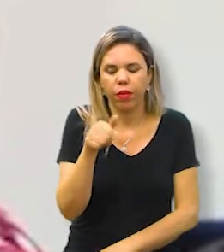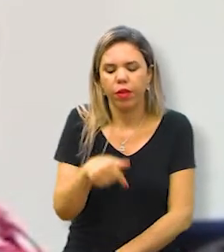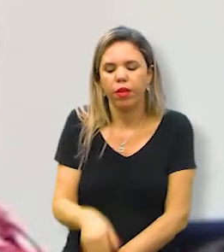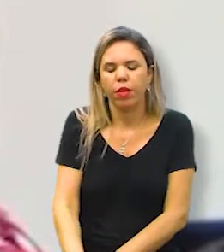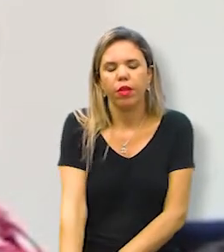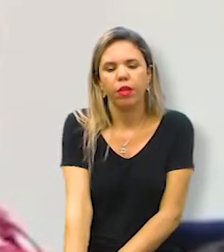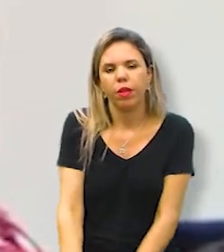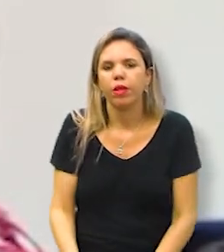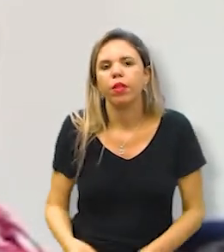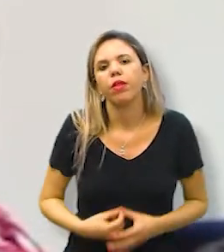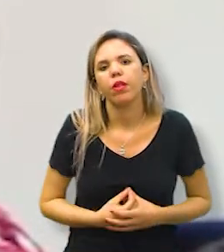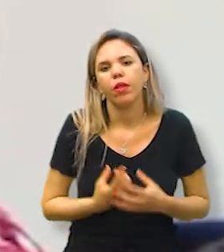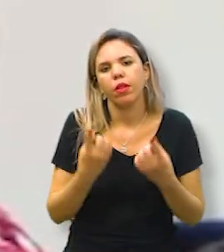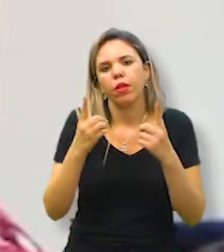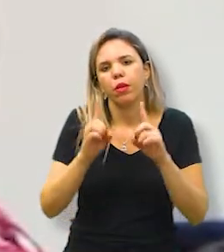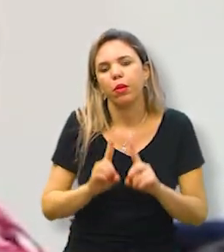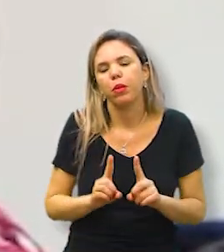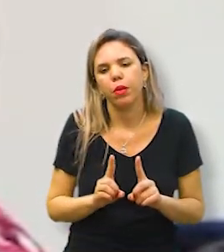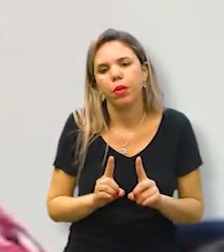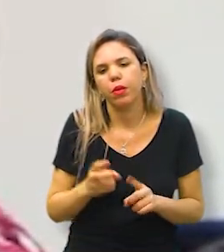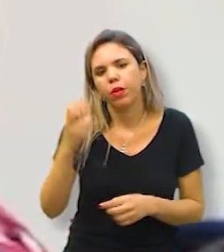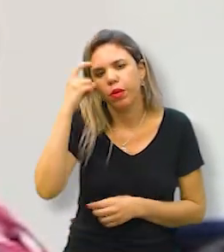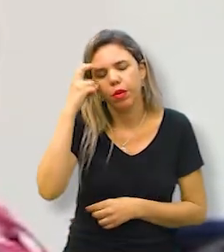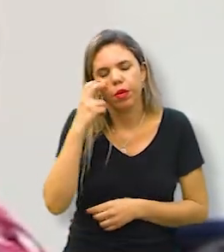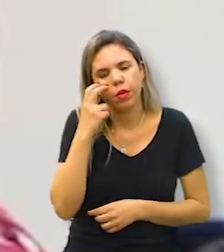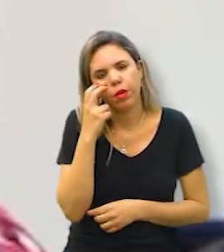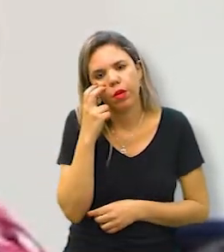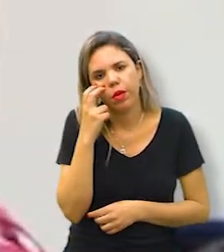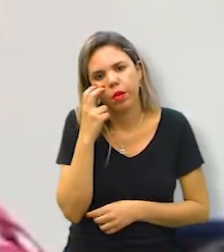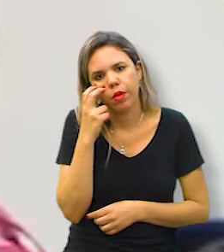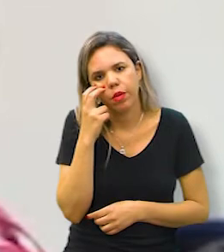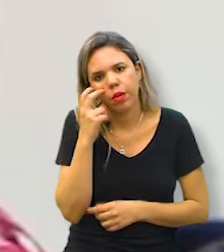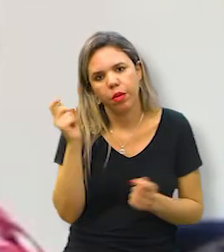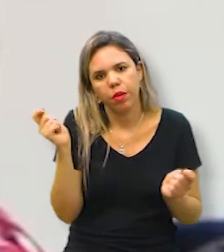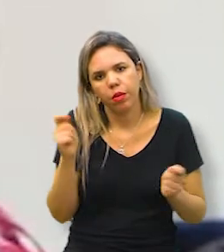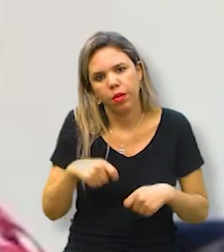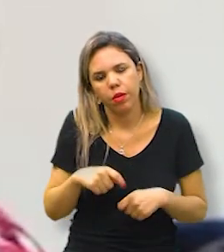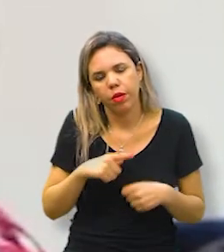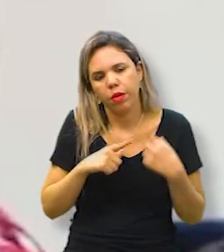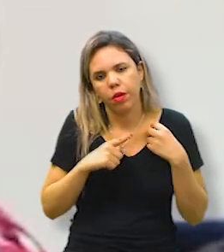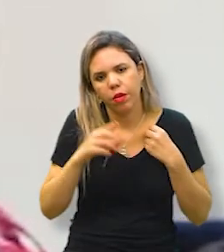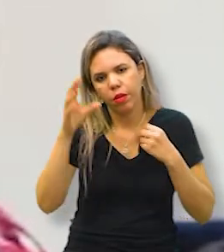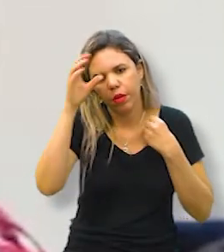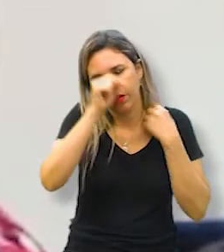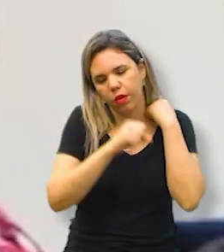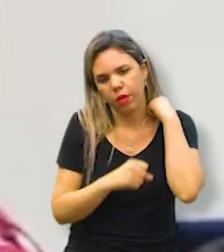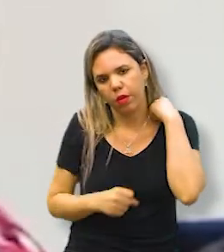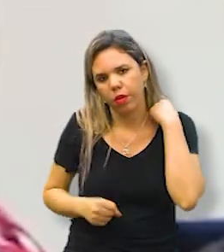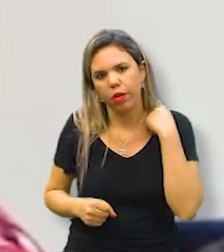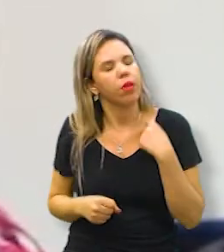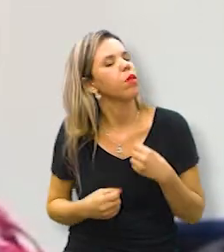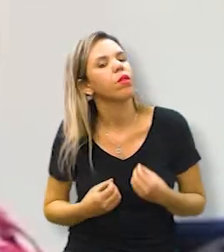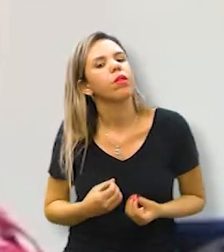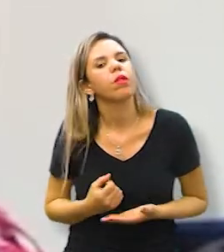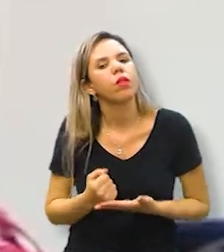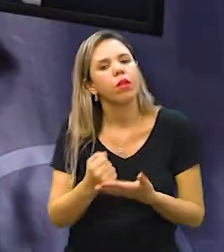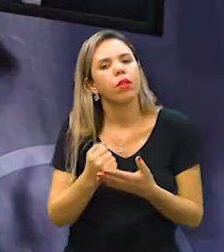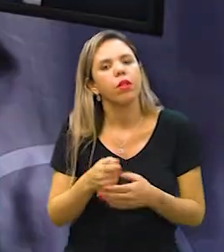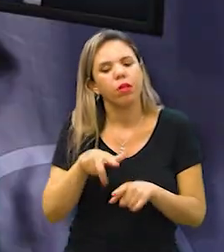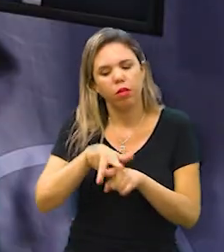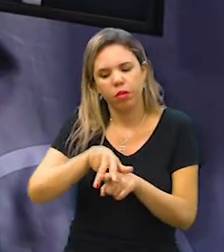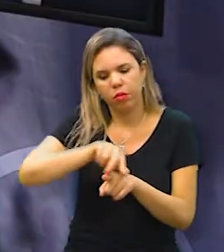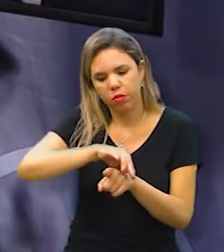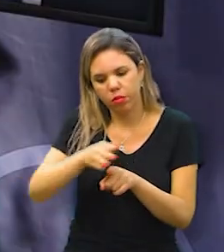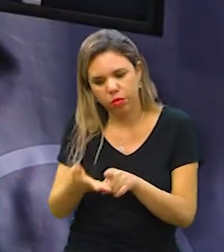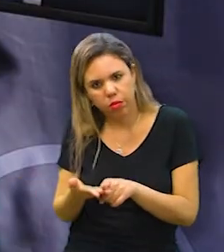com deficiência intelectual, a poderem estar aprendendo a colocar a sela, a manta,